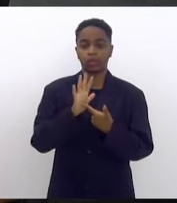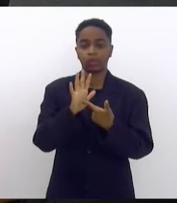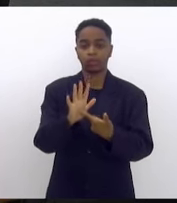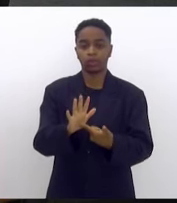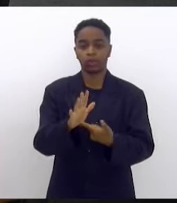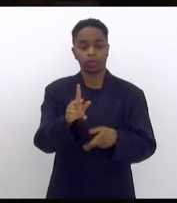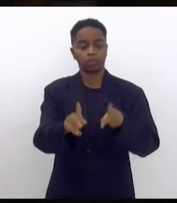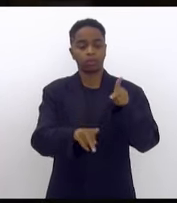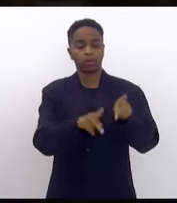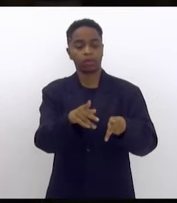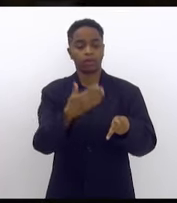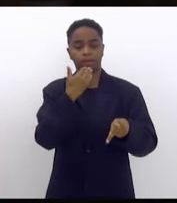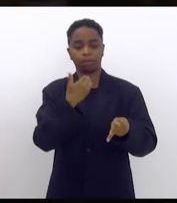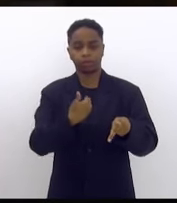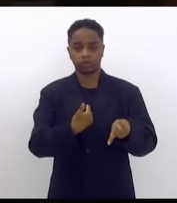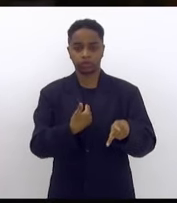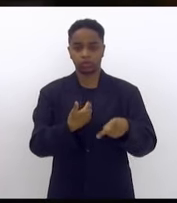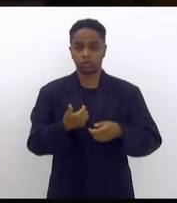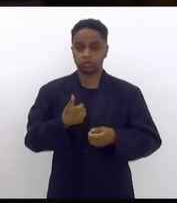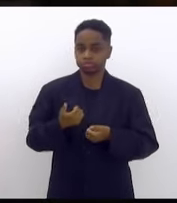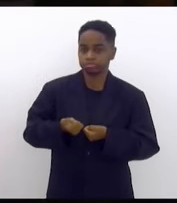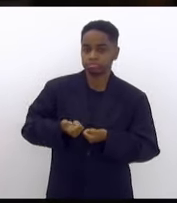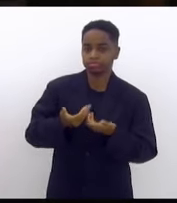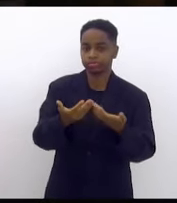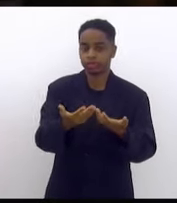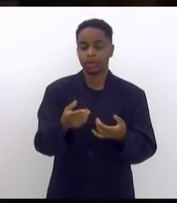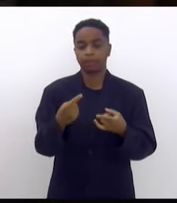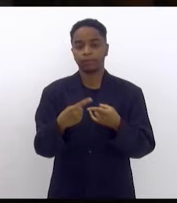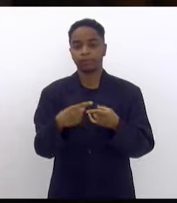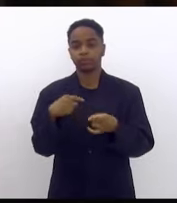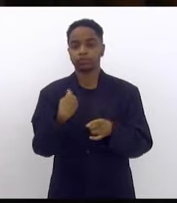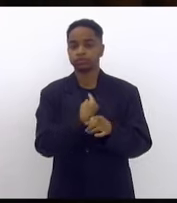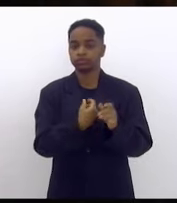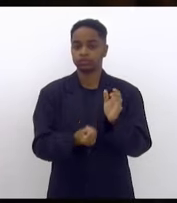da população. Nós entramos com